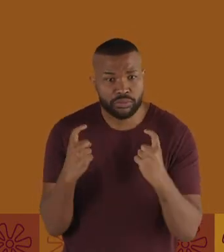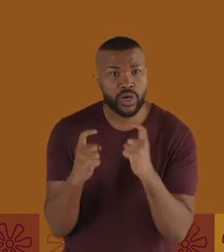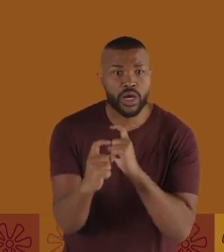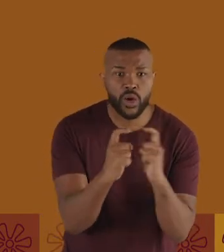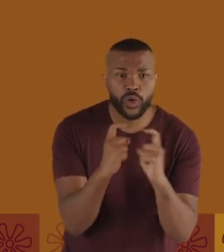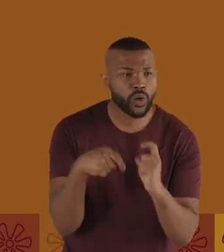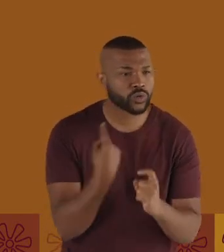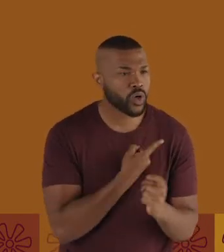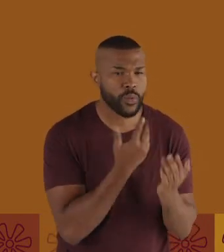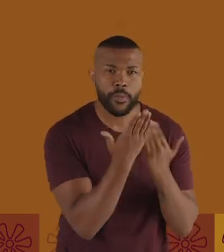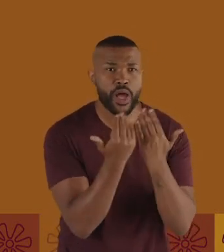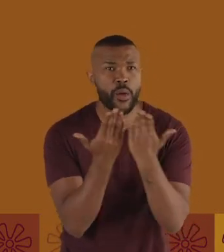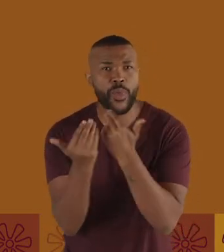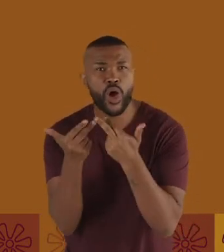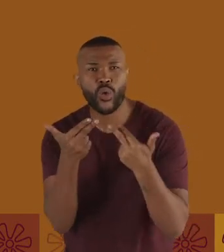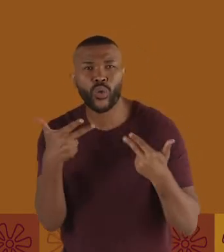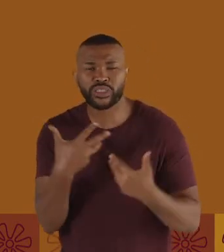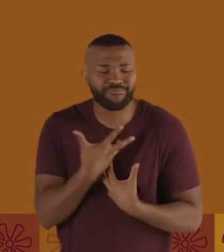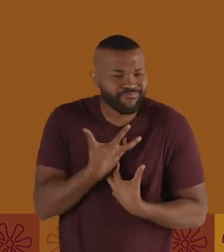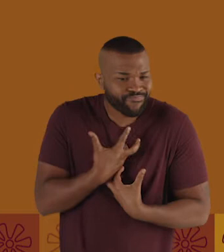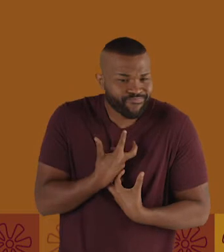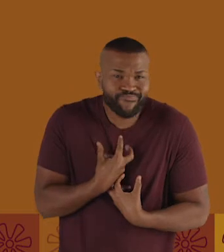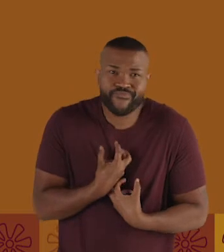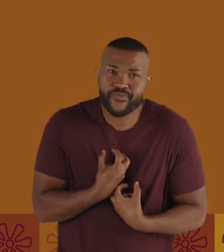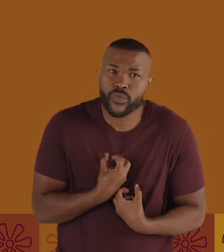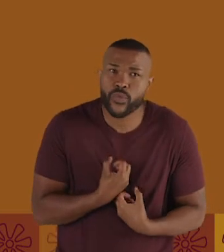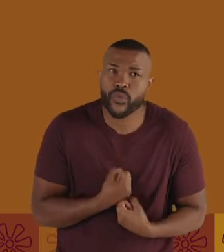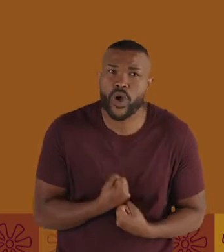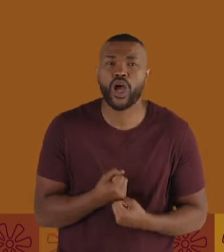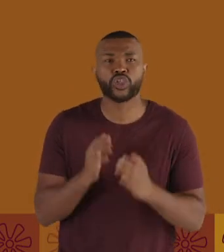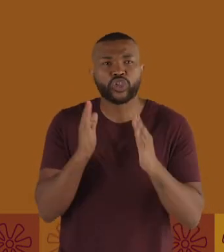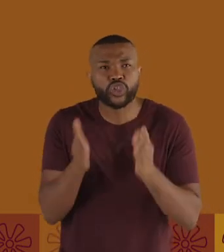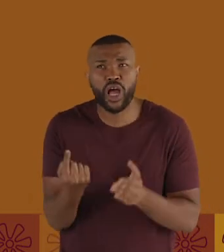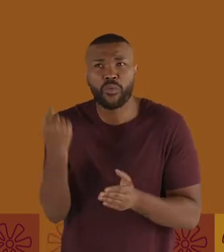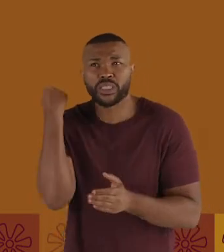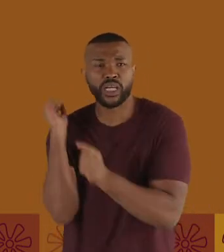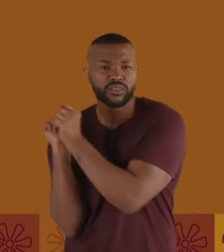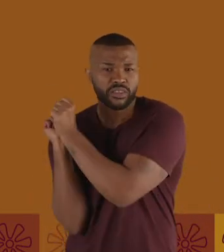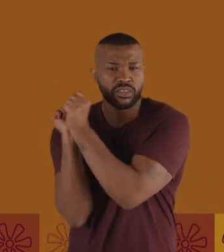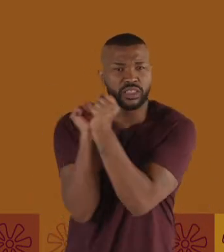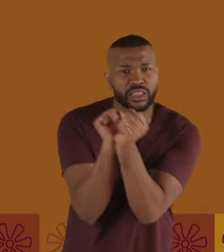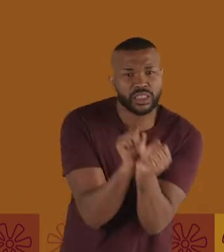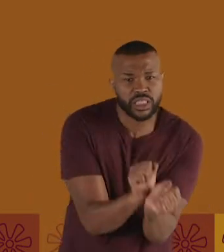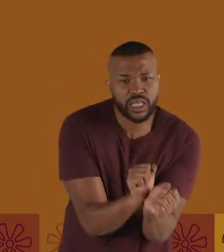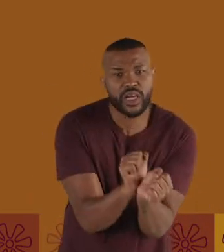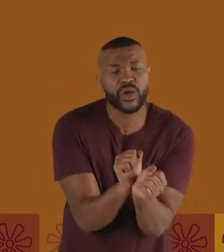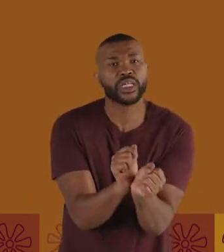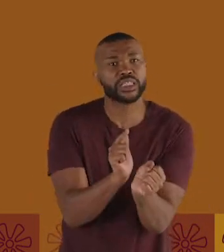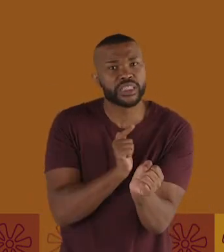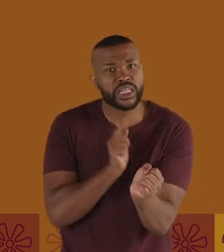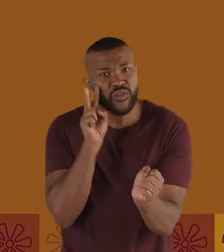a conversar sobre coisas amargas, sobre grilhões e correntes que no passado